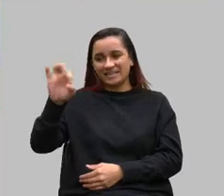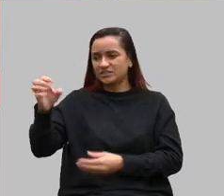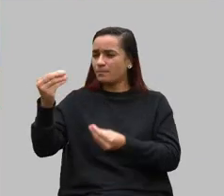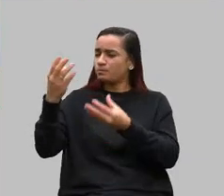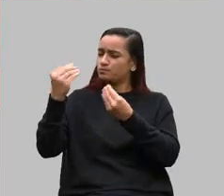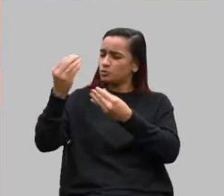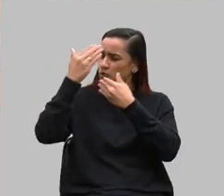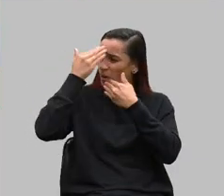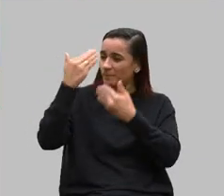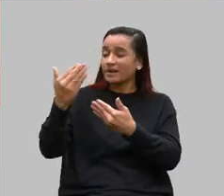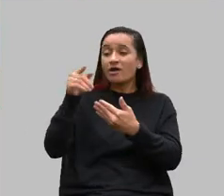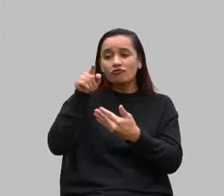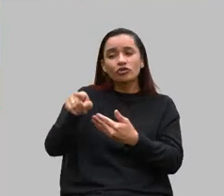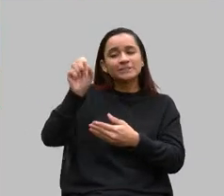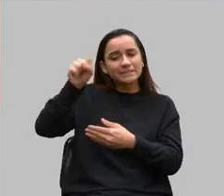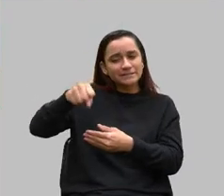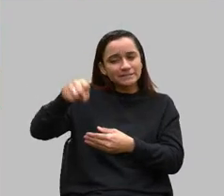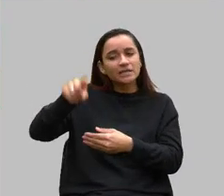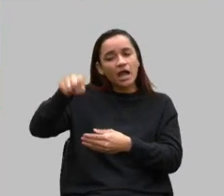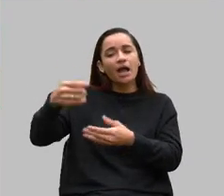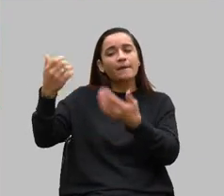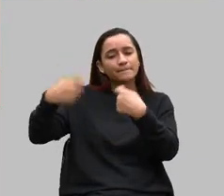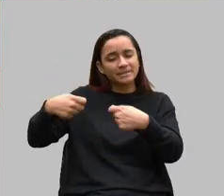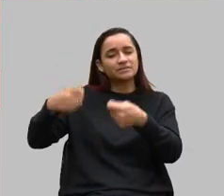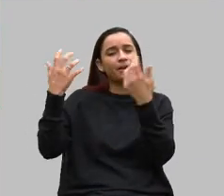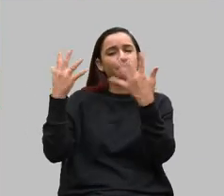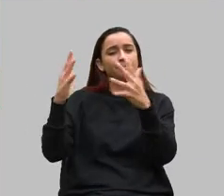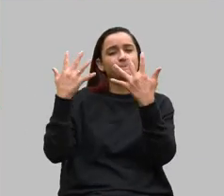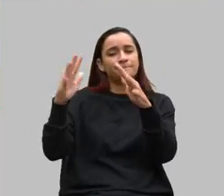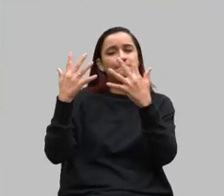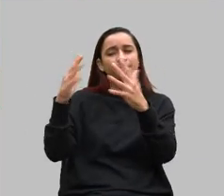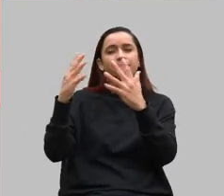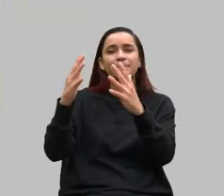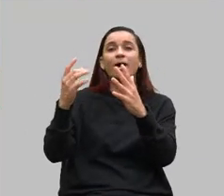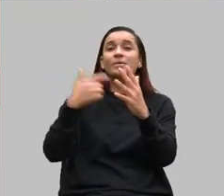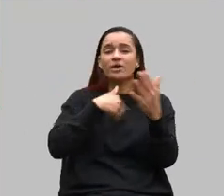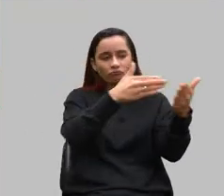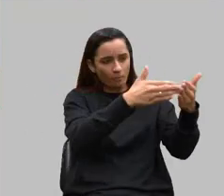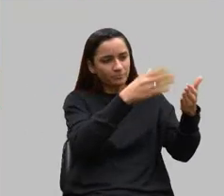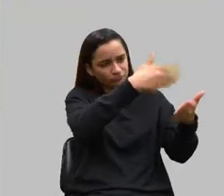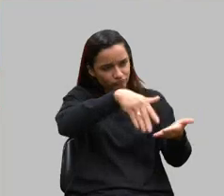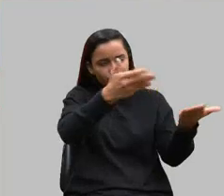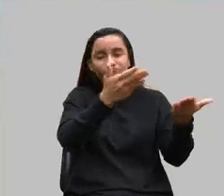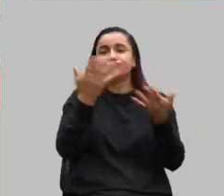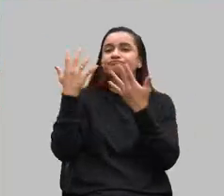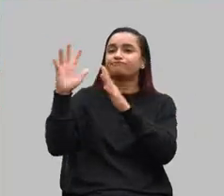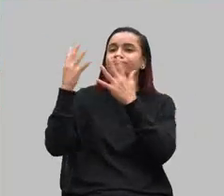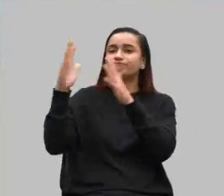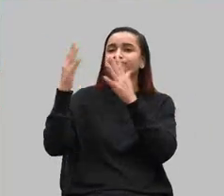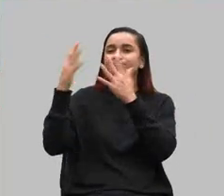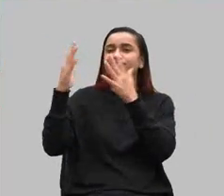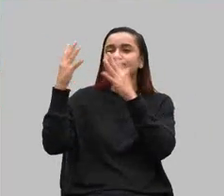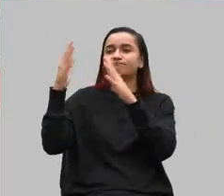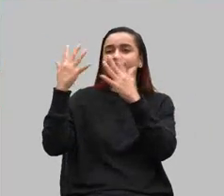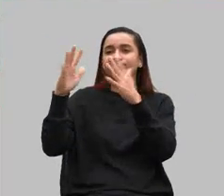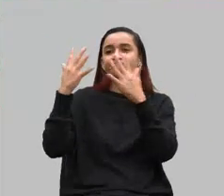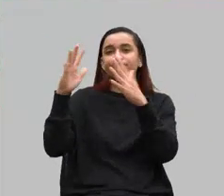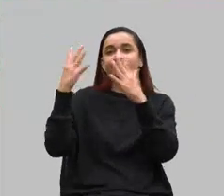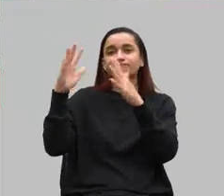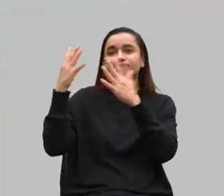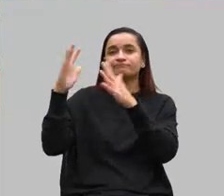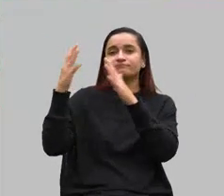E que você sim é merecedor de uma salva de palmas a quem eu peço uma salva de palmas ao nosso eterno Deputado João